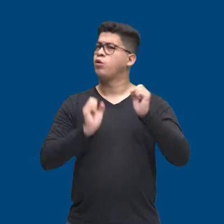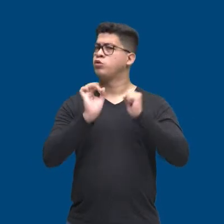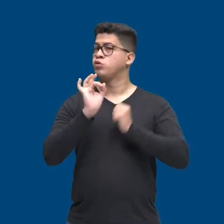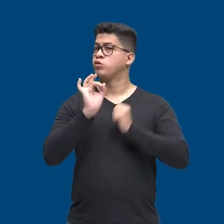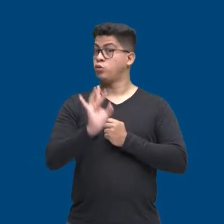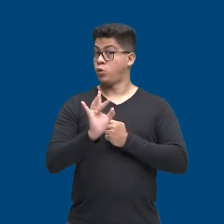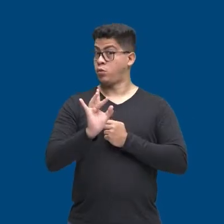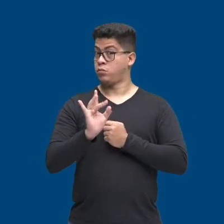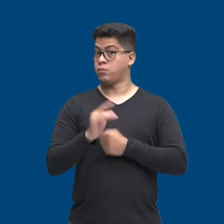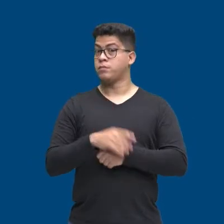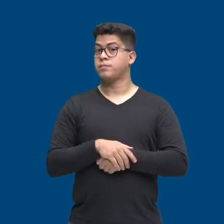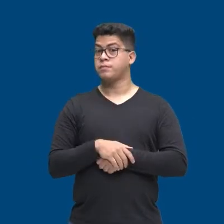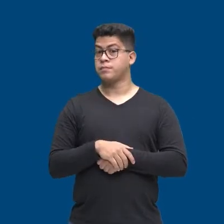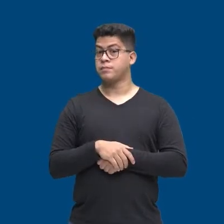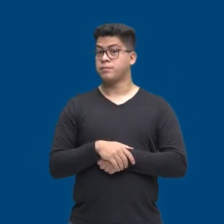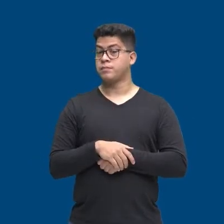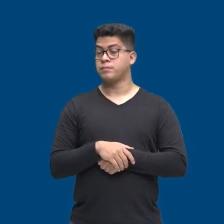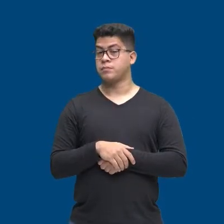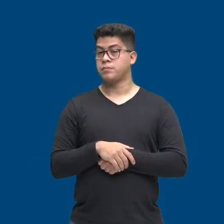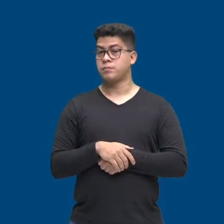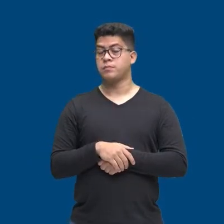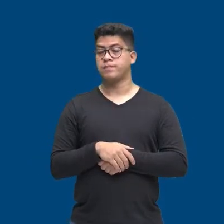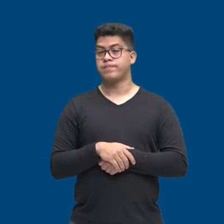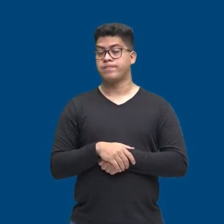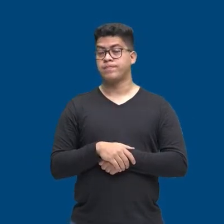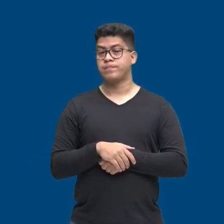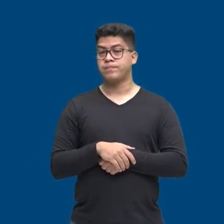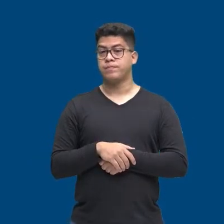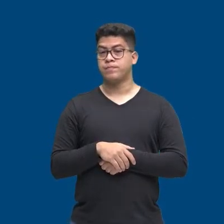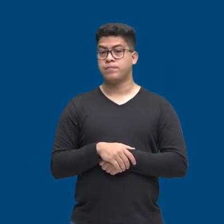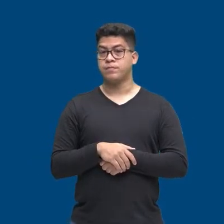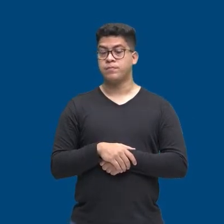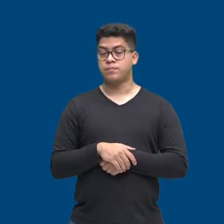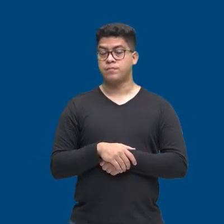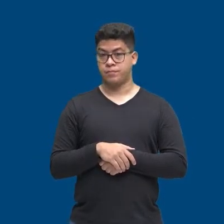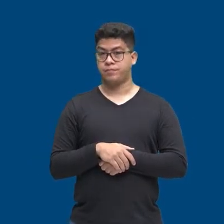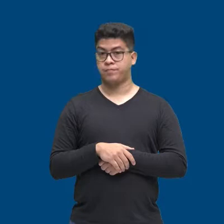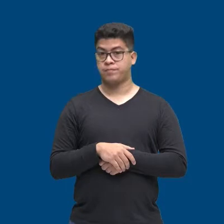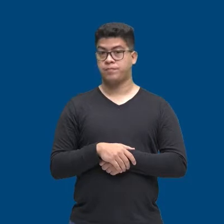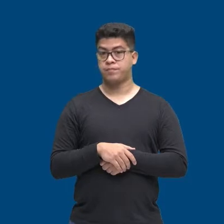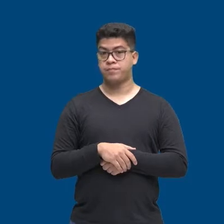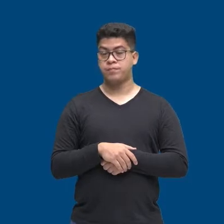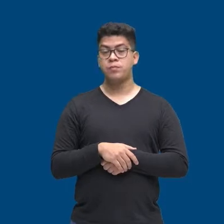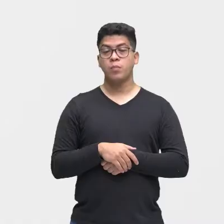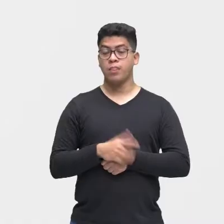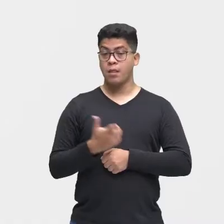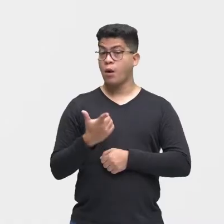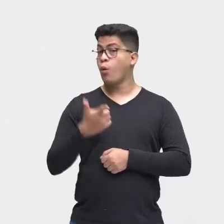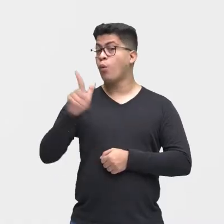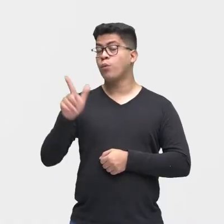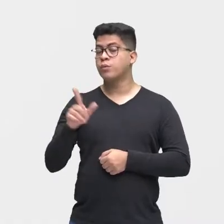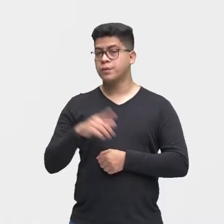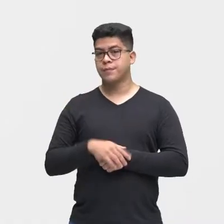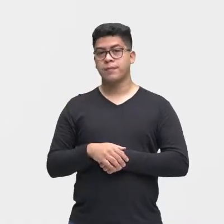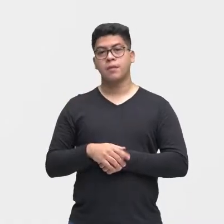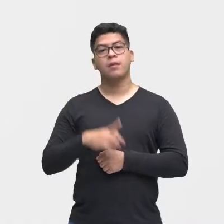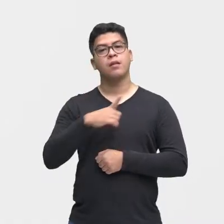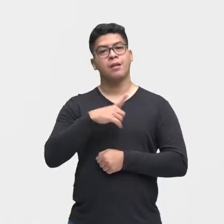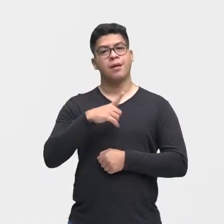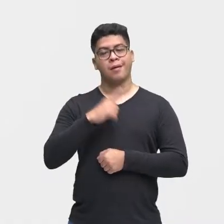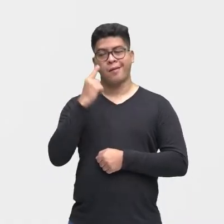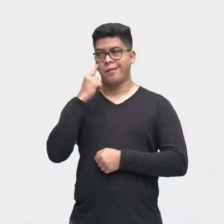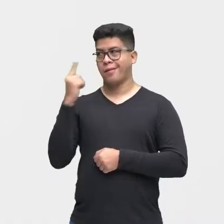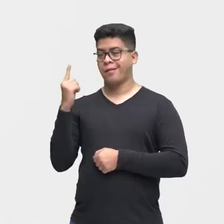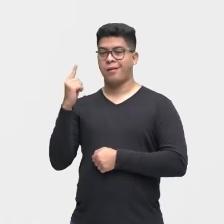desde que seja o que na diagonal certo para o seguindo nós temos